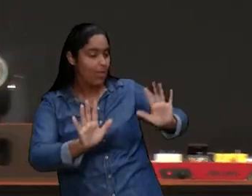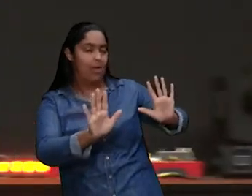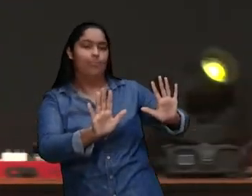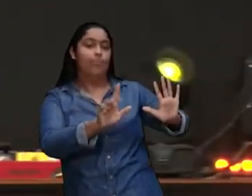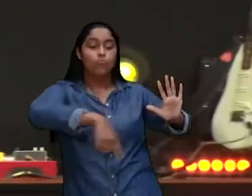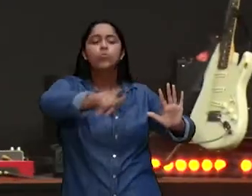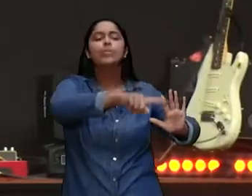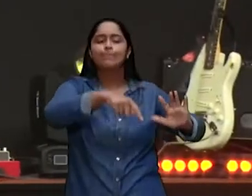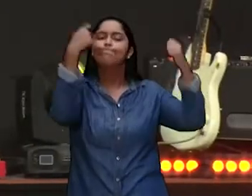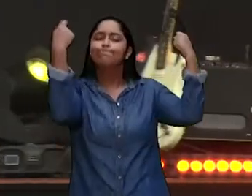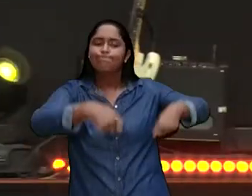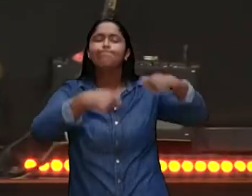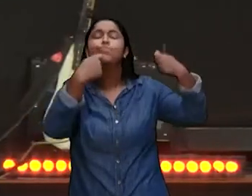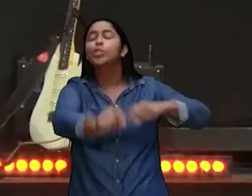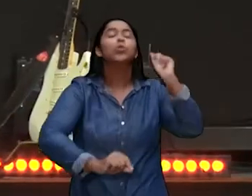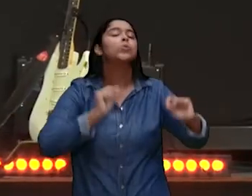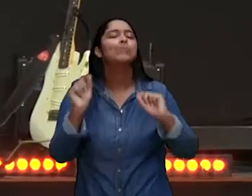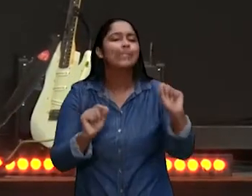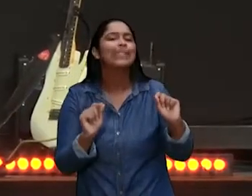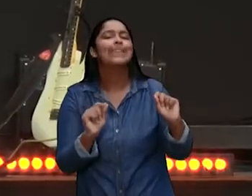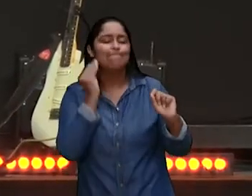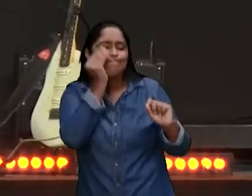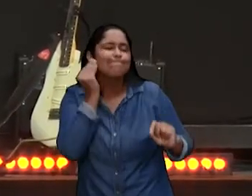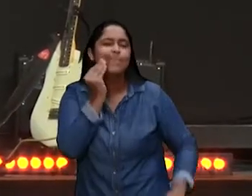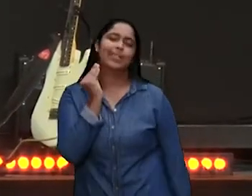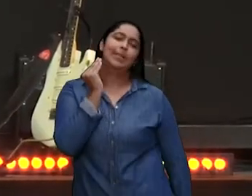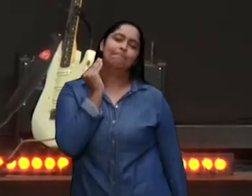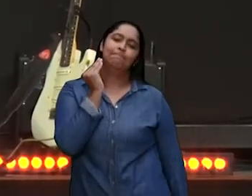Jesus poderia curar uma olhada no dia seguinte ninguém reclamar